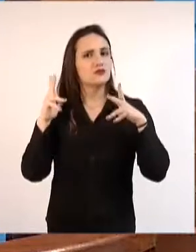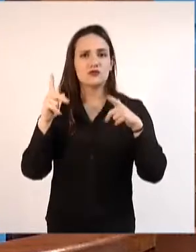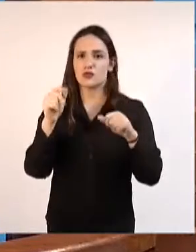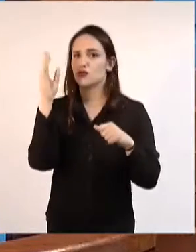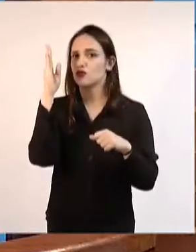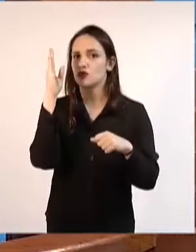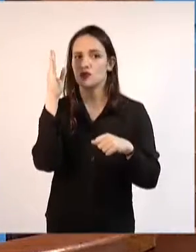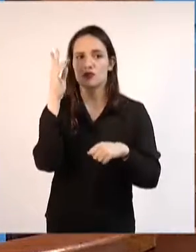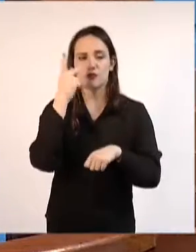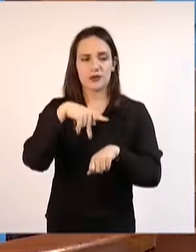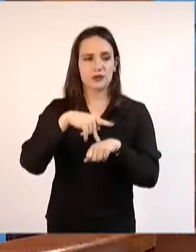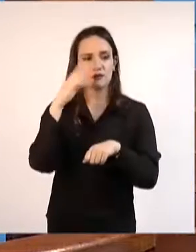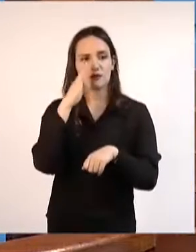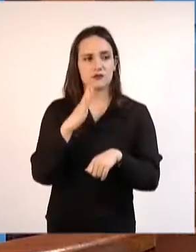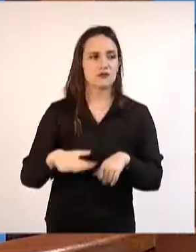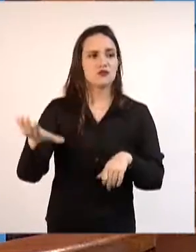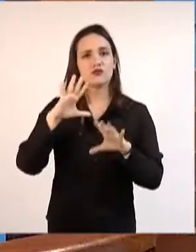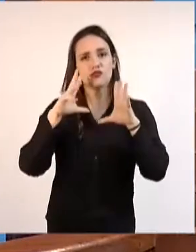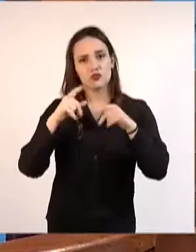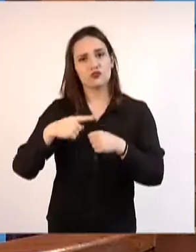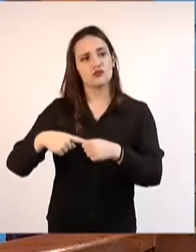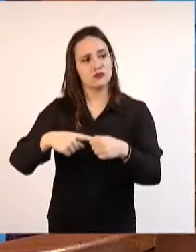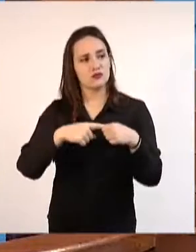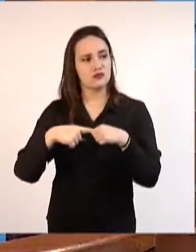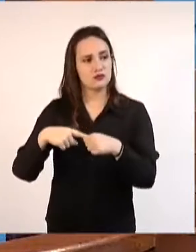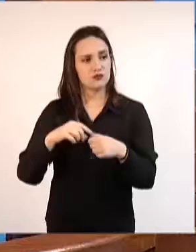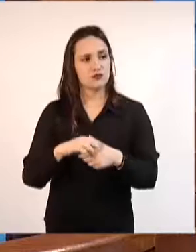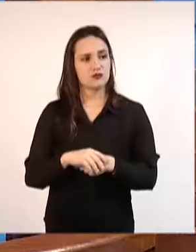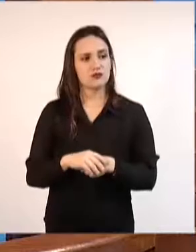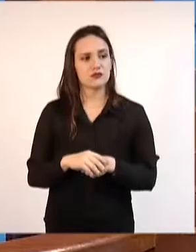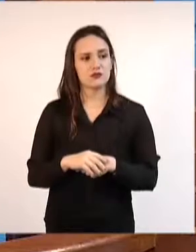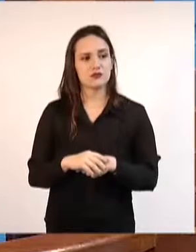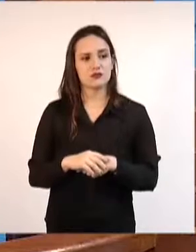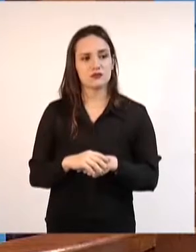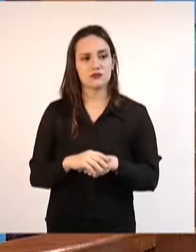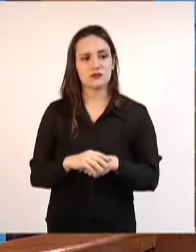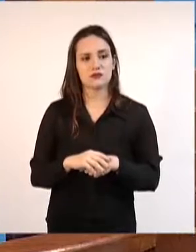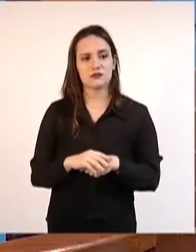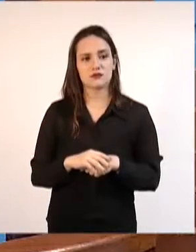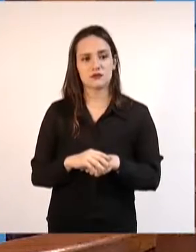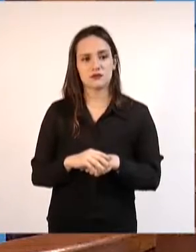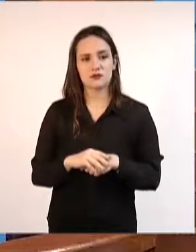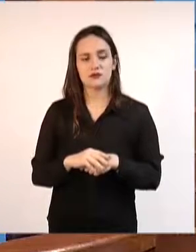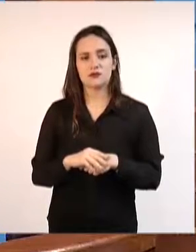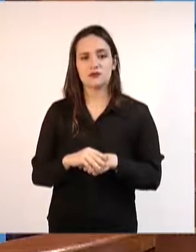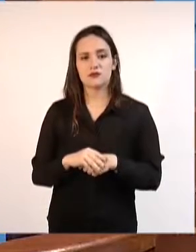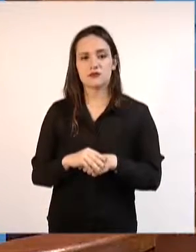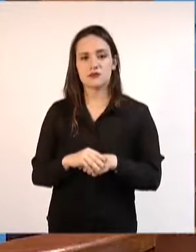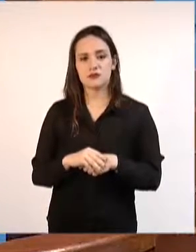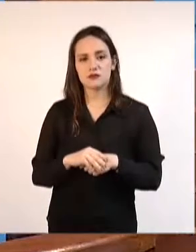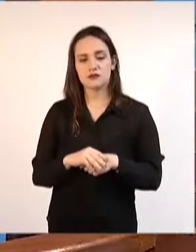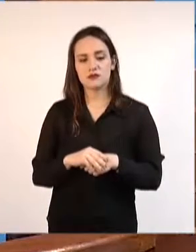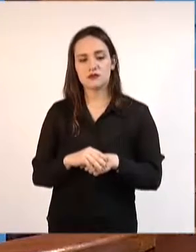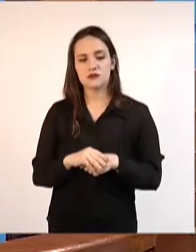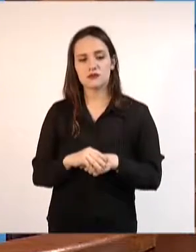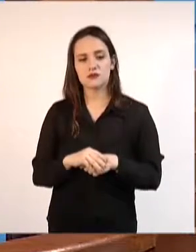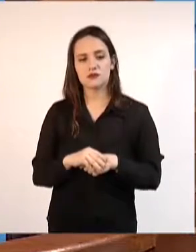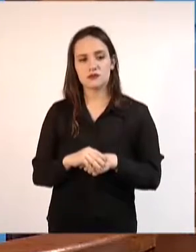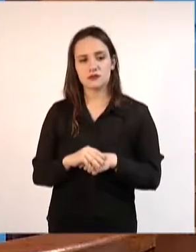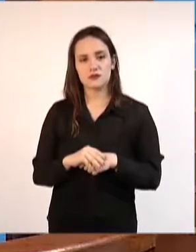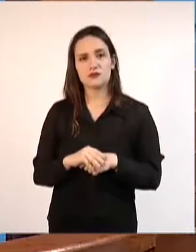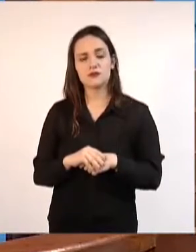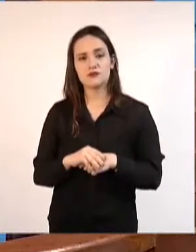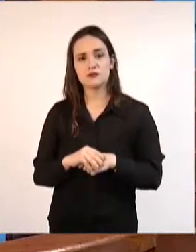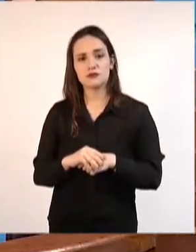municípios, precisam colocar como matéria transversa, como uma disciplina, não